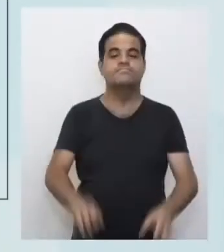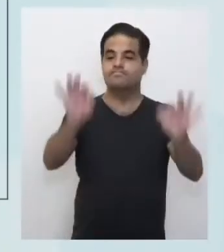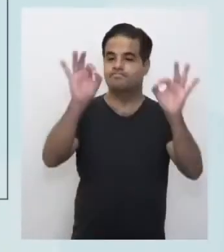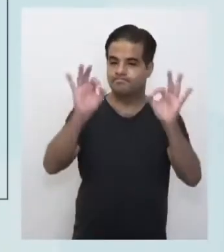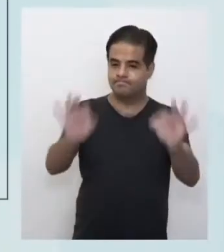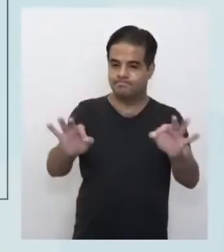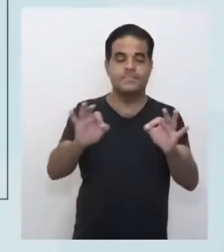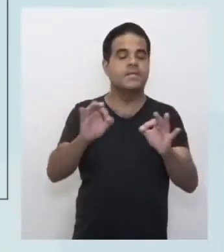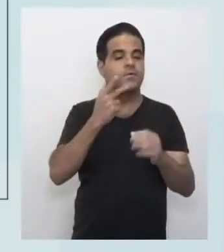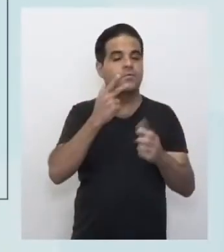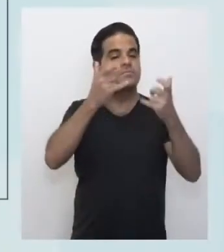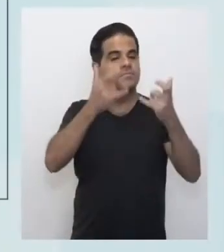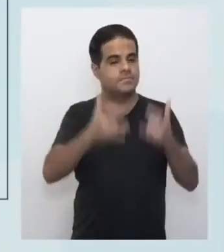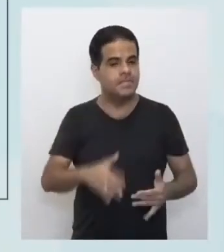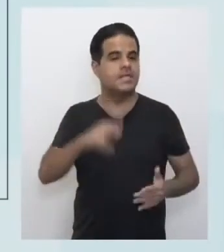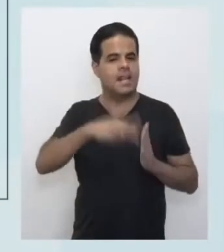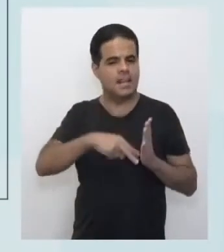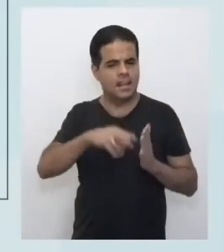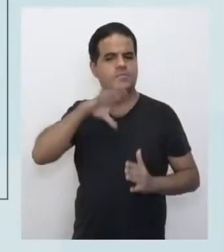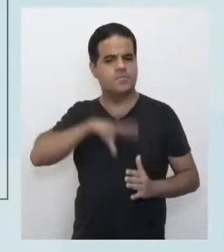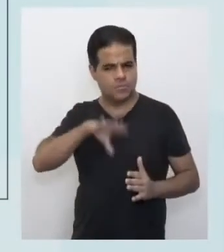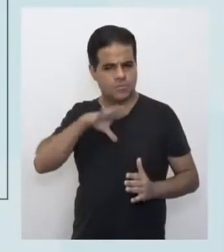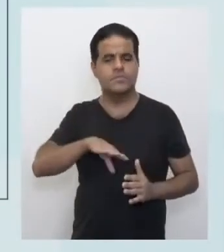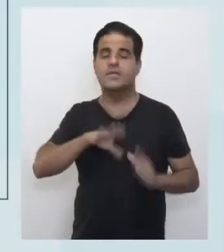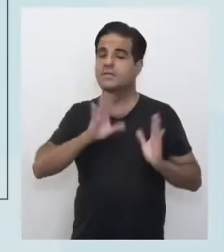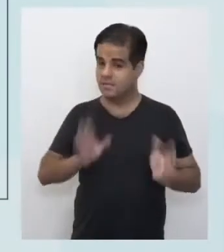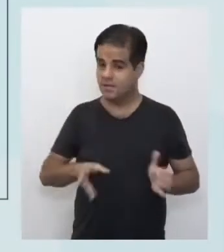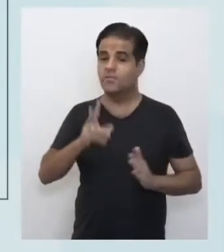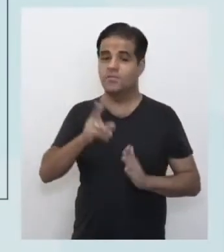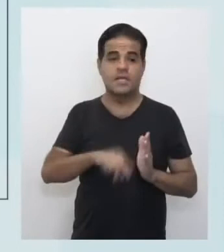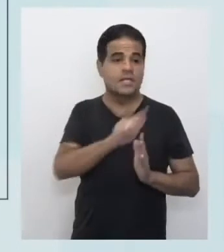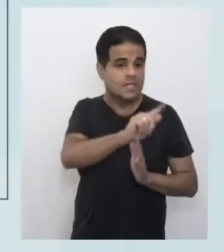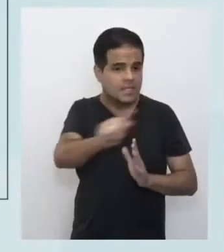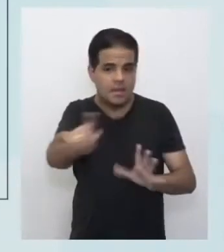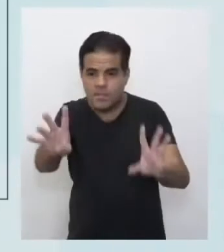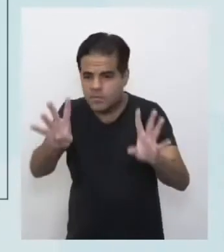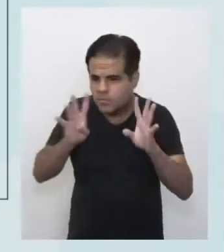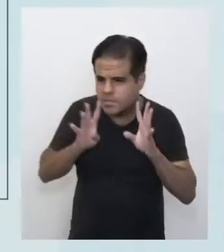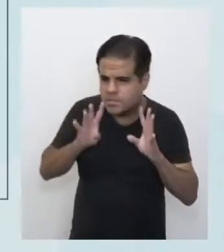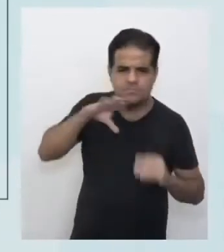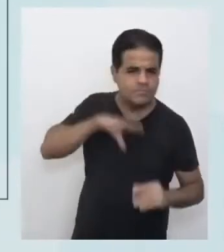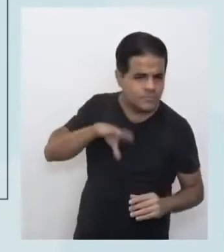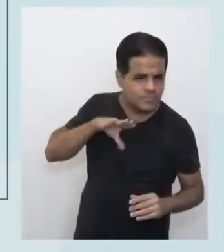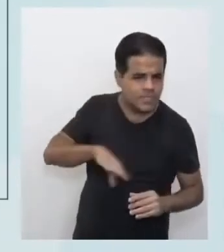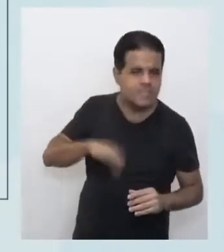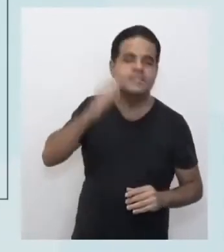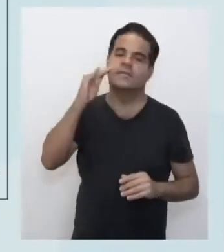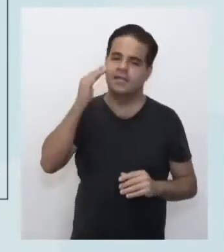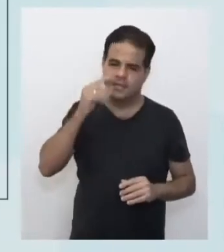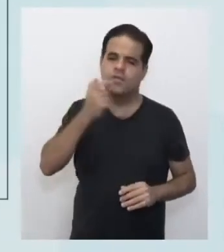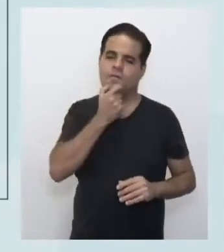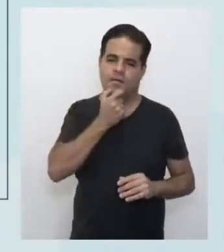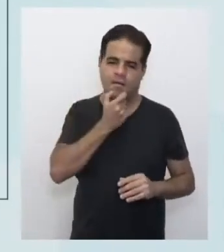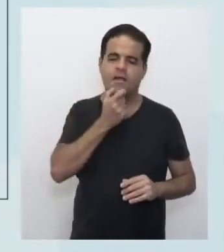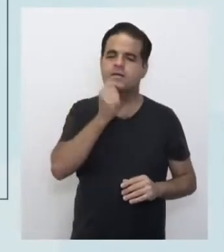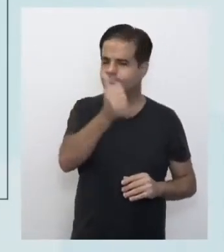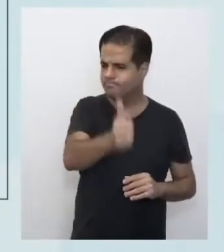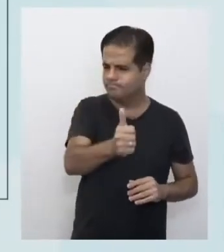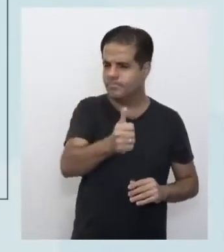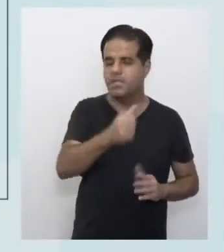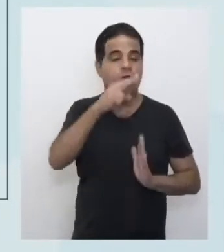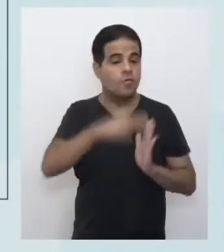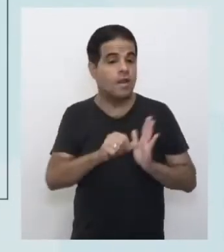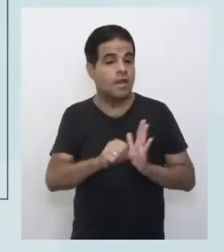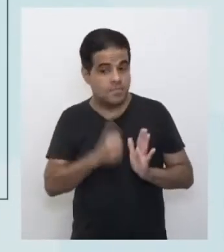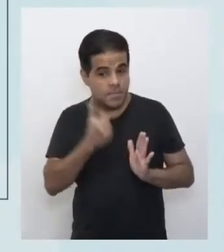exatamente o que acabei de ler em português. Isso. Quem estava prestando atenção em português entendeu em inglês, né? Então é isso. Eu vou ler a